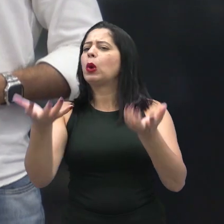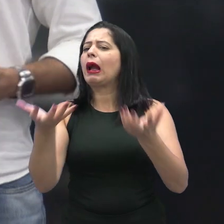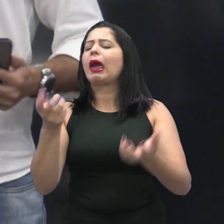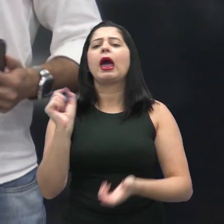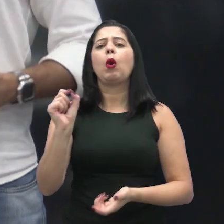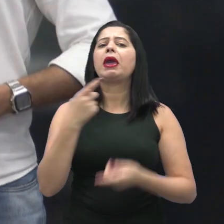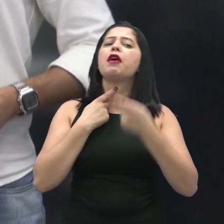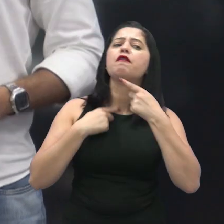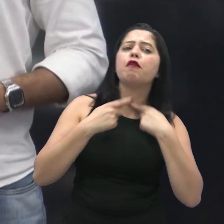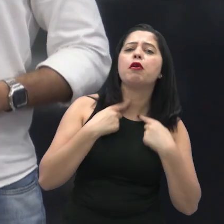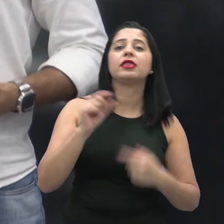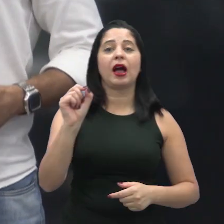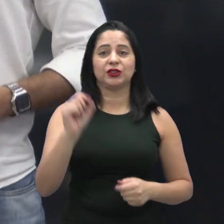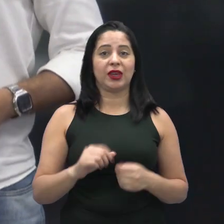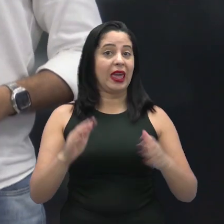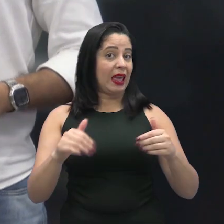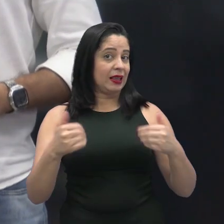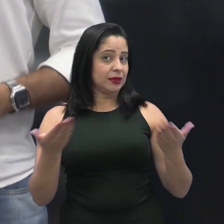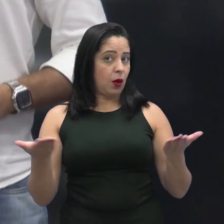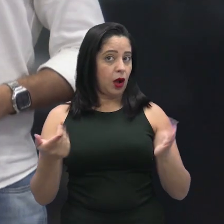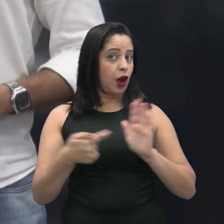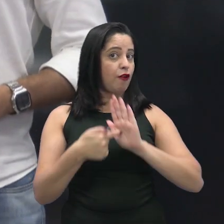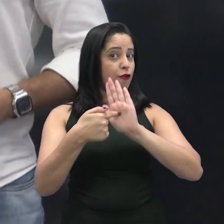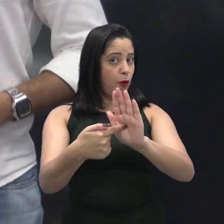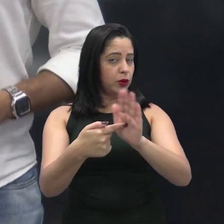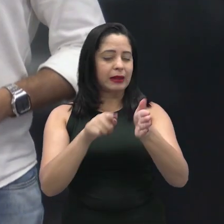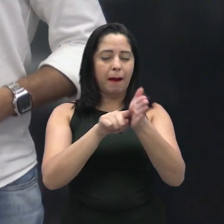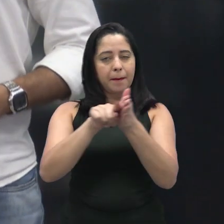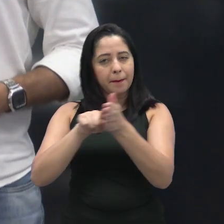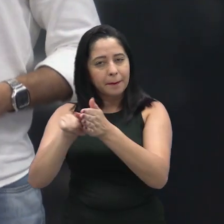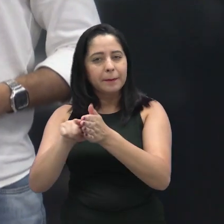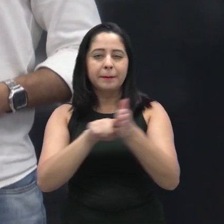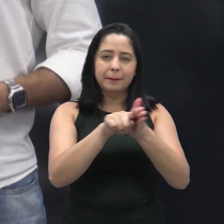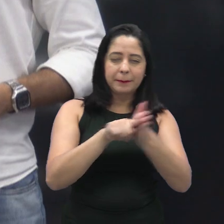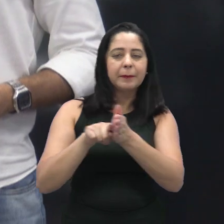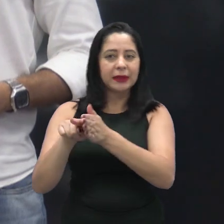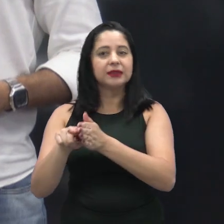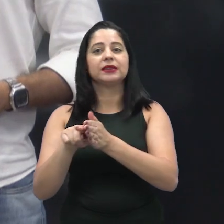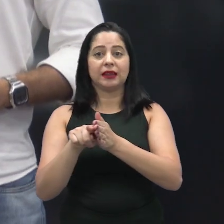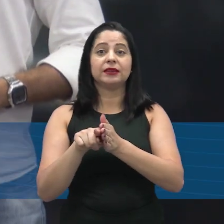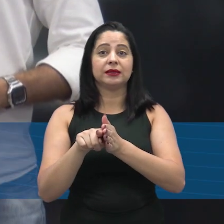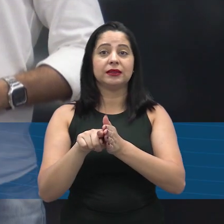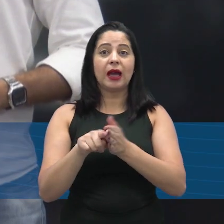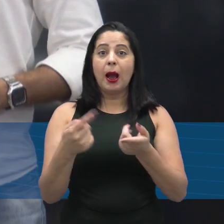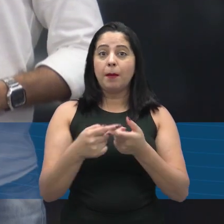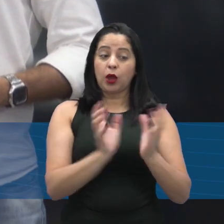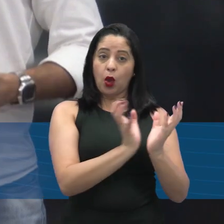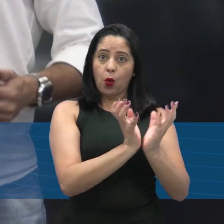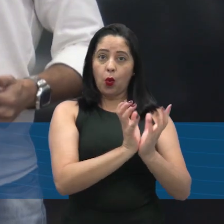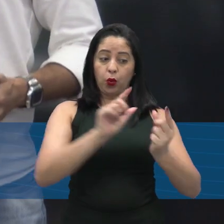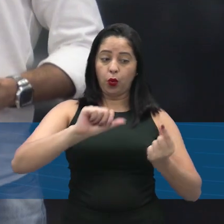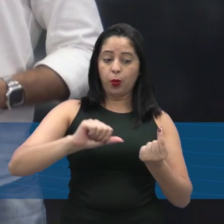média. Nada mais justo do que a gente trazer aqui alguns dados para esse debate. Afinal de contas, a classe